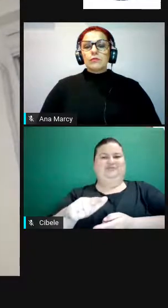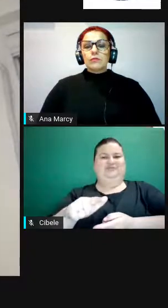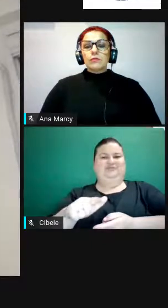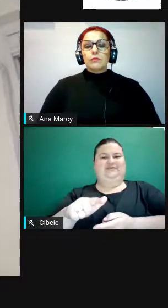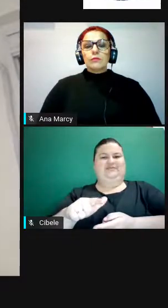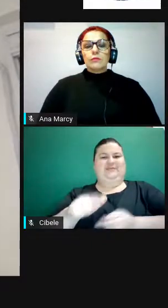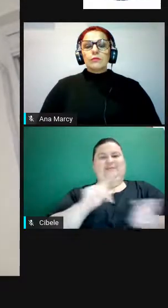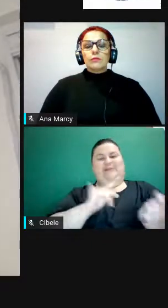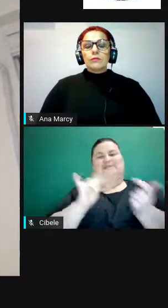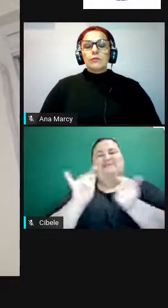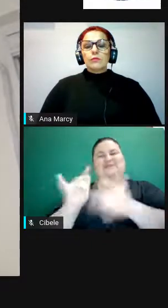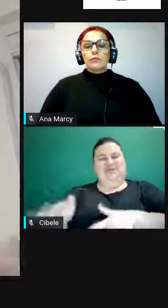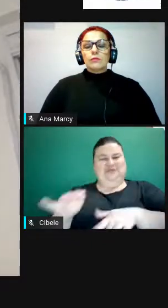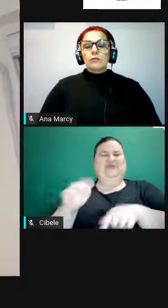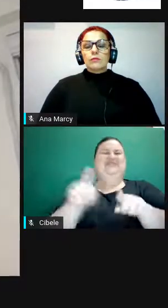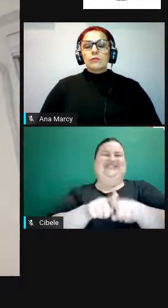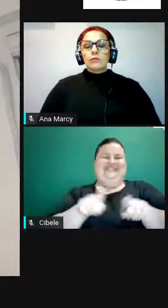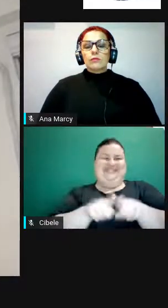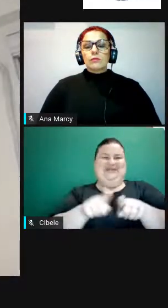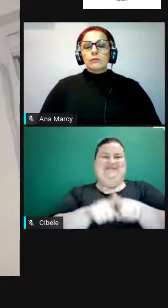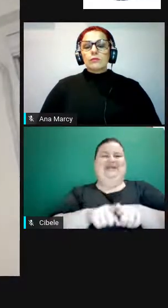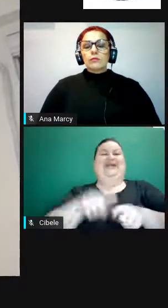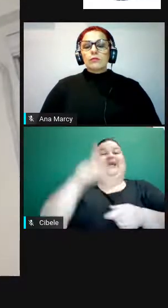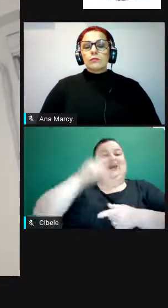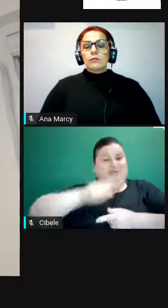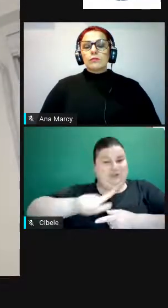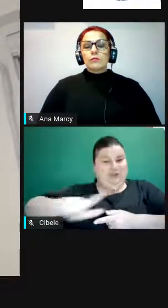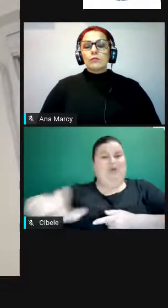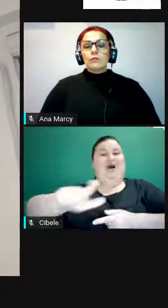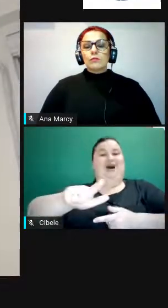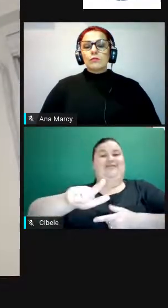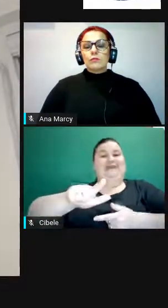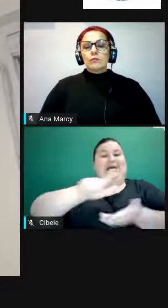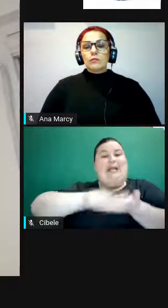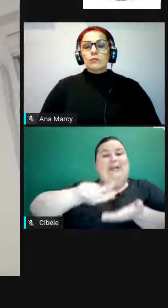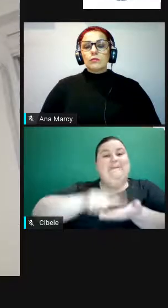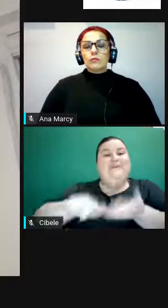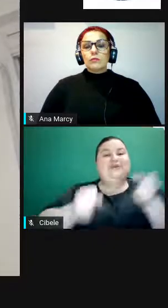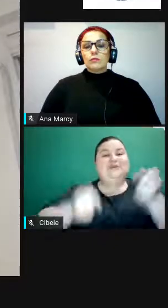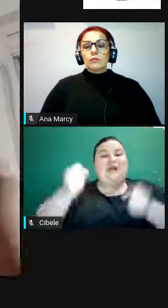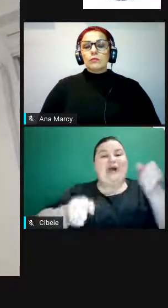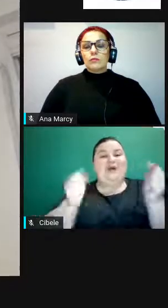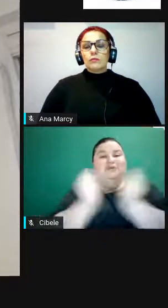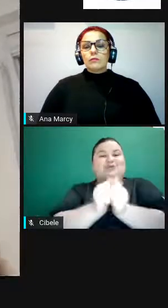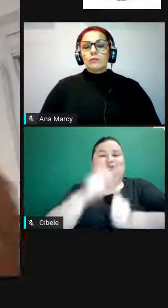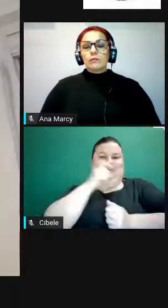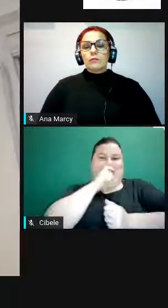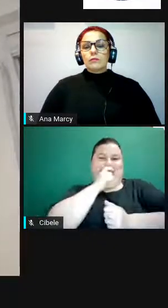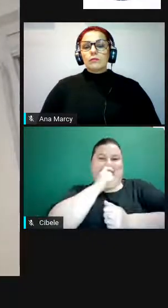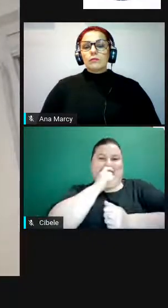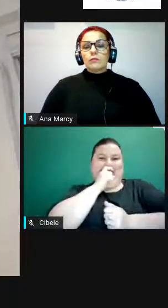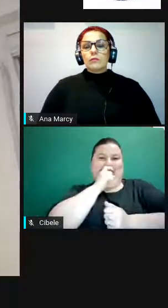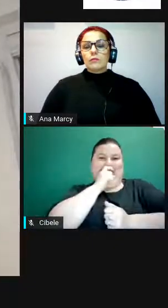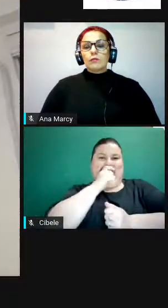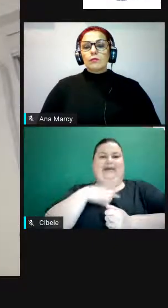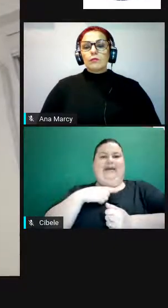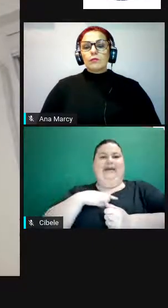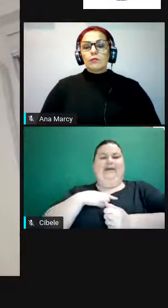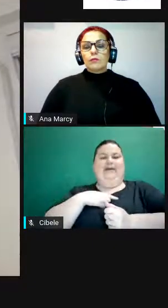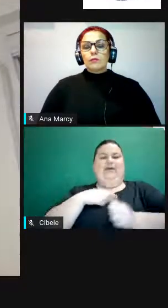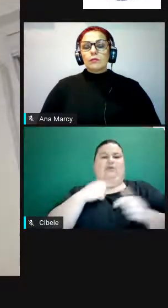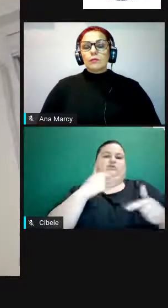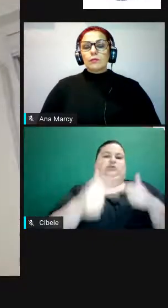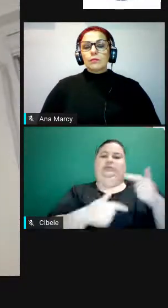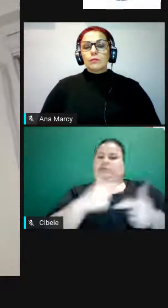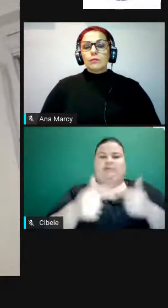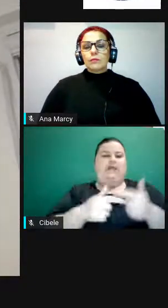desse mestrado também e continuava lá trabalhando na Lavagem do meu pai e na Lavagem do meu pai eu trabalhava literalmente lavando aspirando e se achando